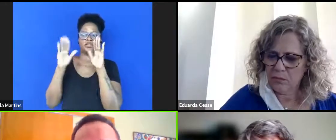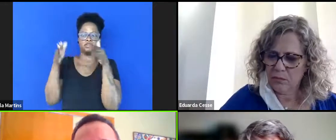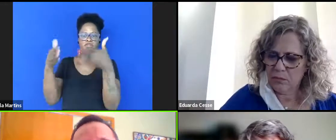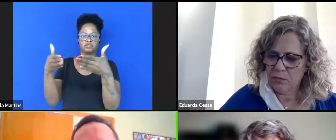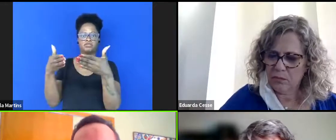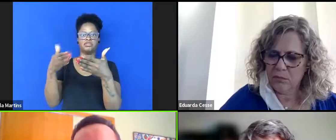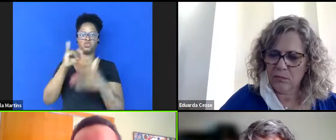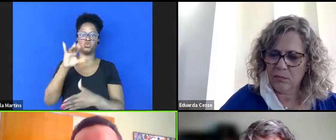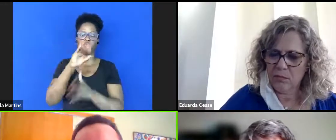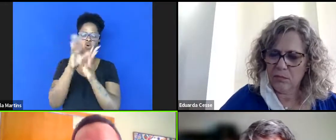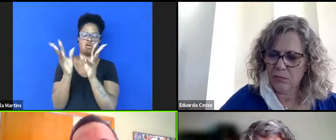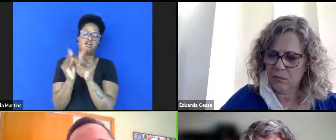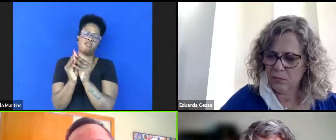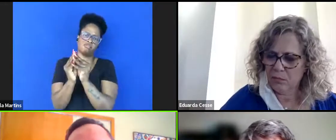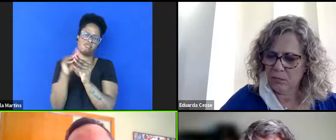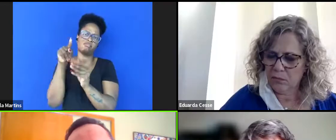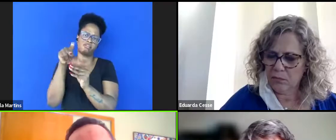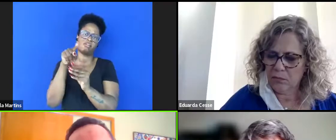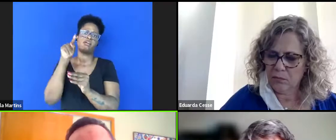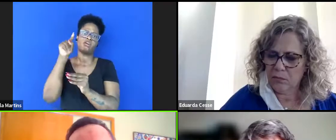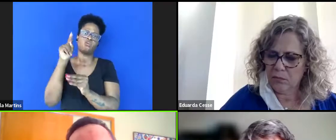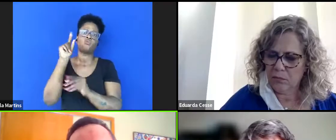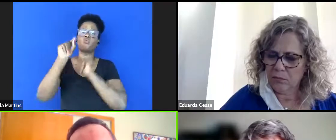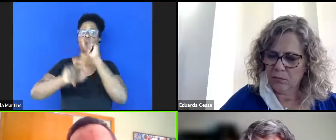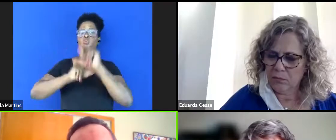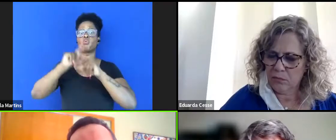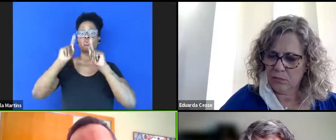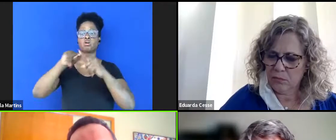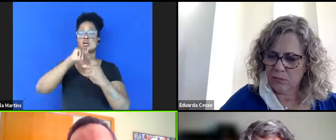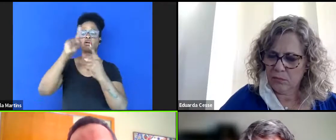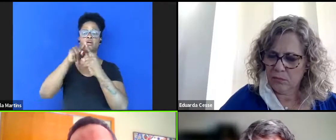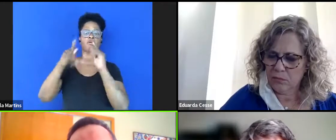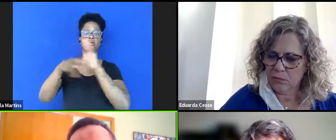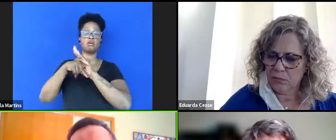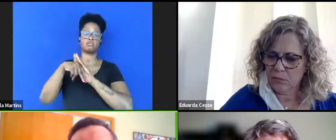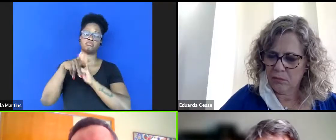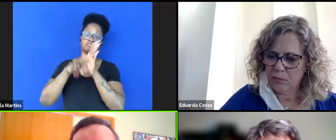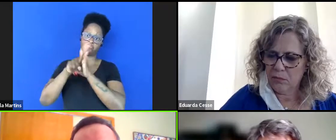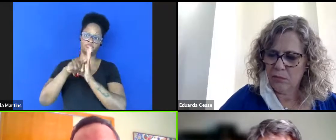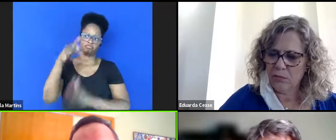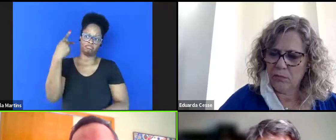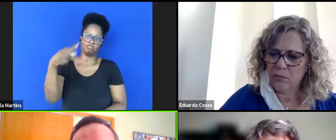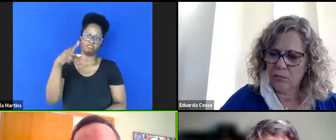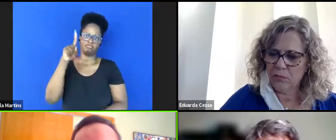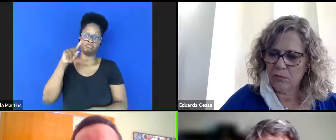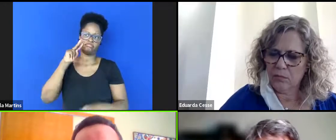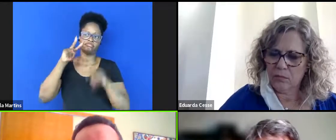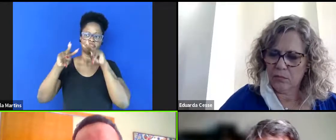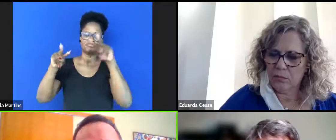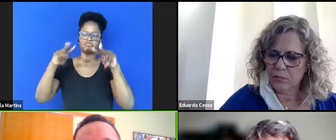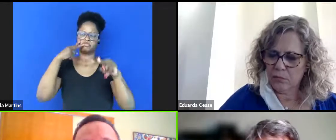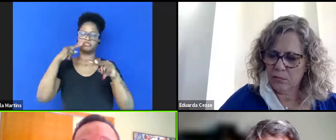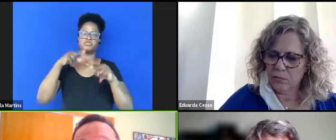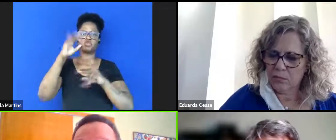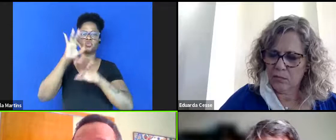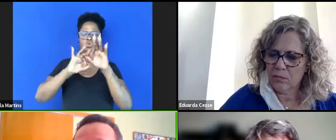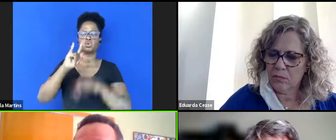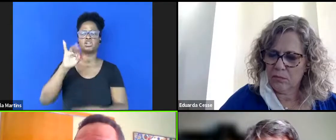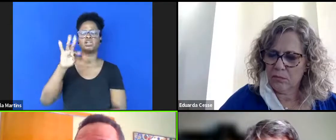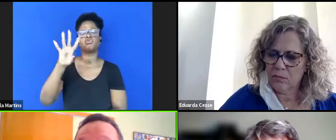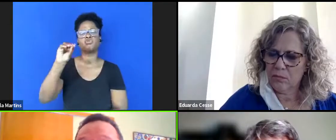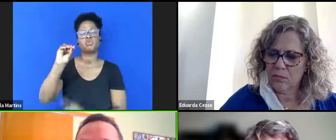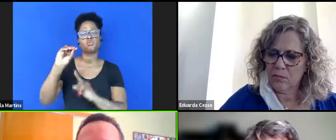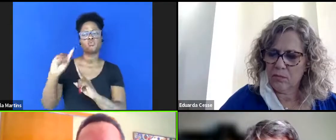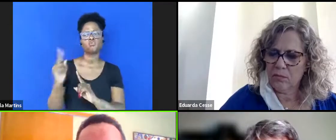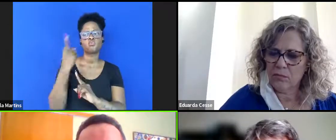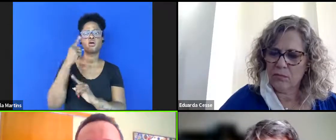rapidamente mencionou, né, o que seria o objeto do trabalho, né, que é olhar particularmente para um linfócito, né, trabalhou o